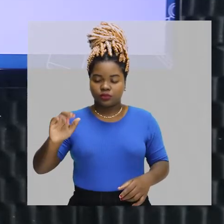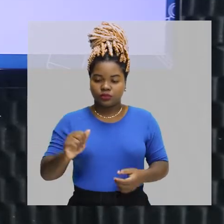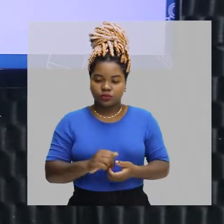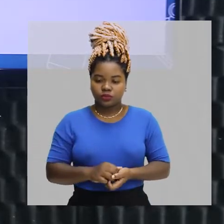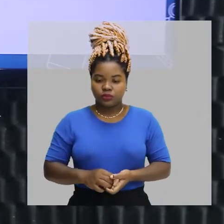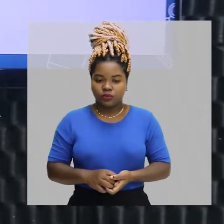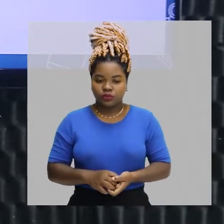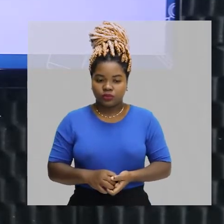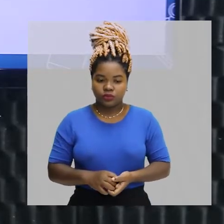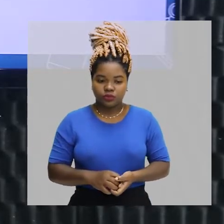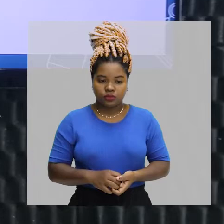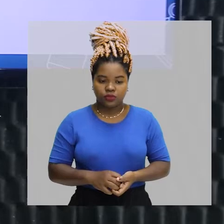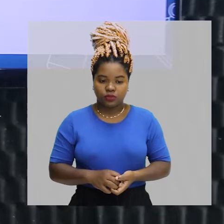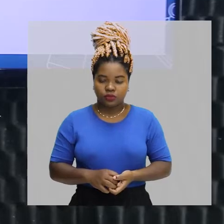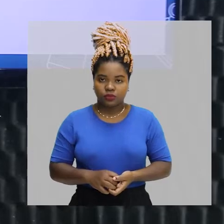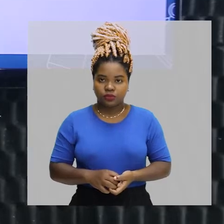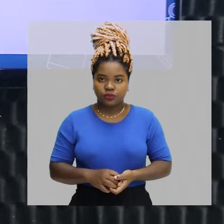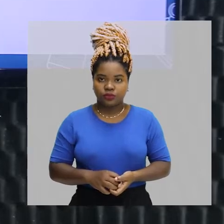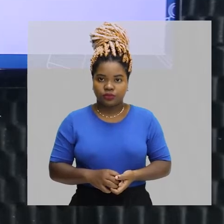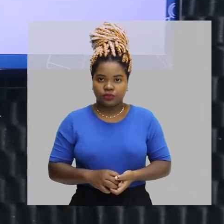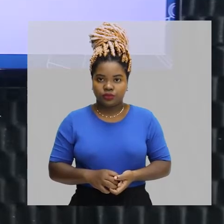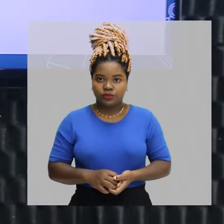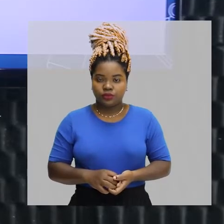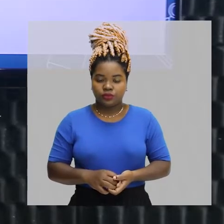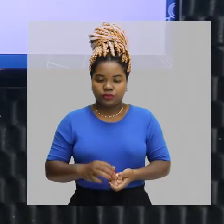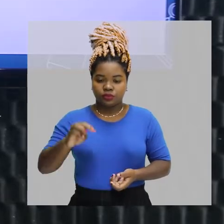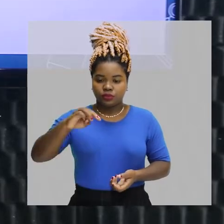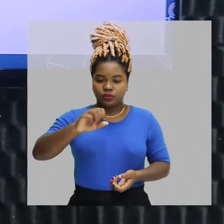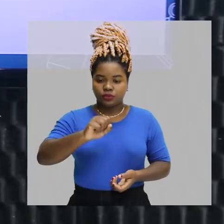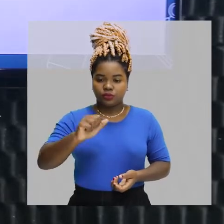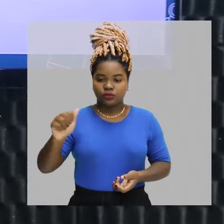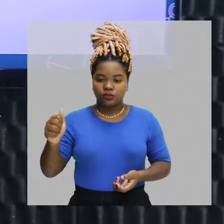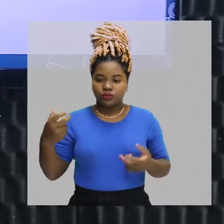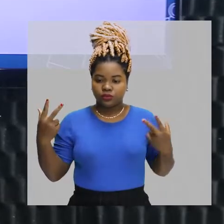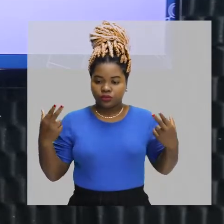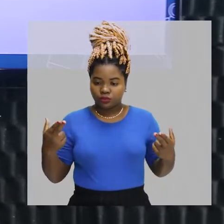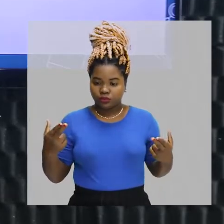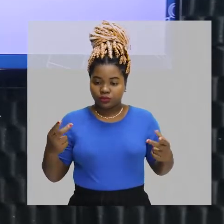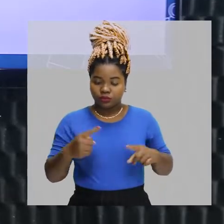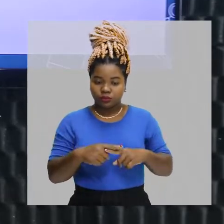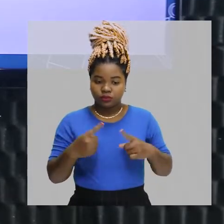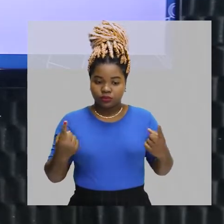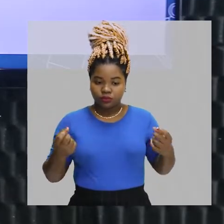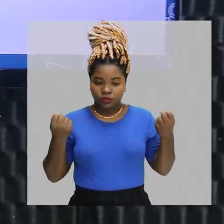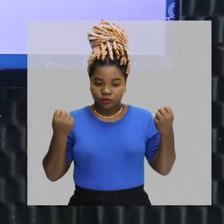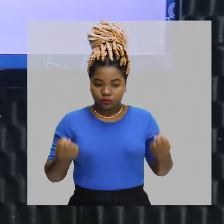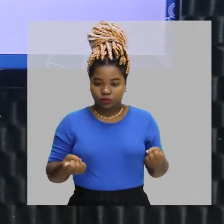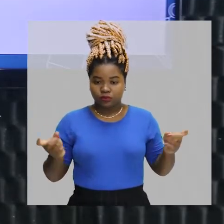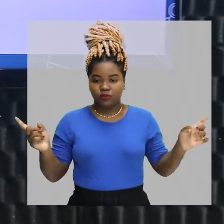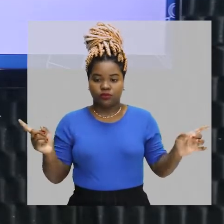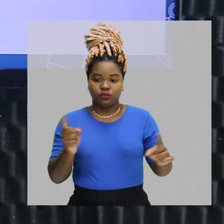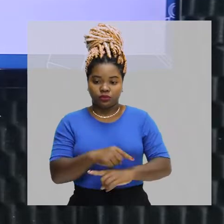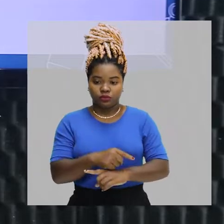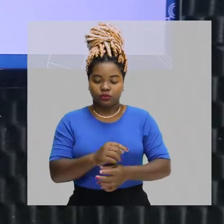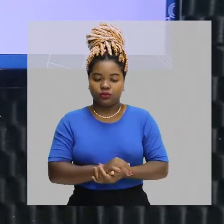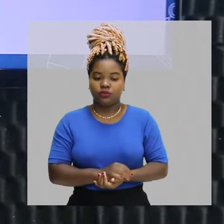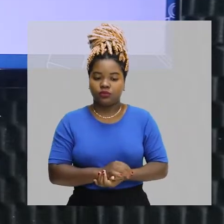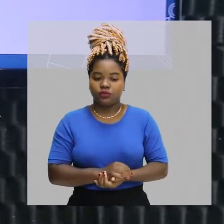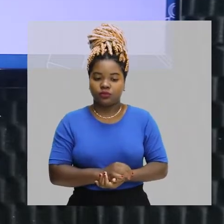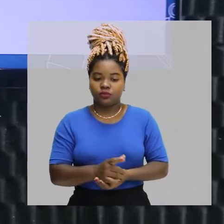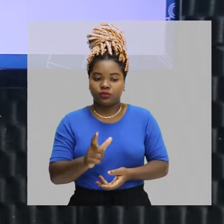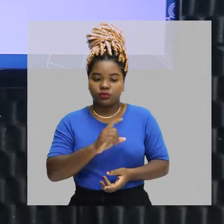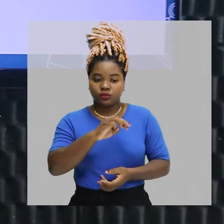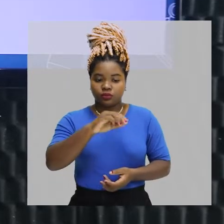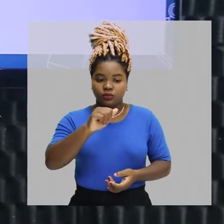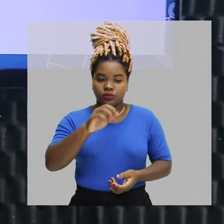dessas partículas, certo? Isso com mesma massa, mas com carga contrária, tá ok? Então nós temos a